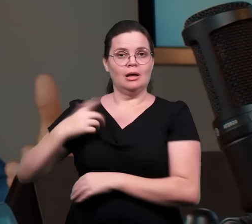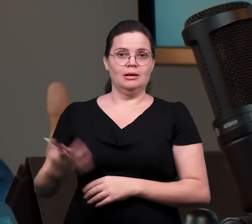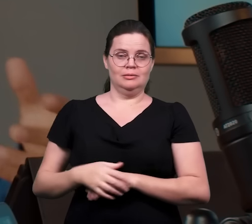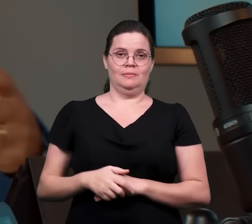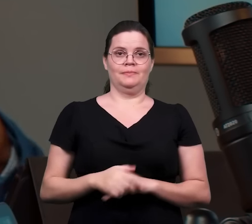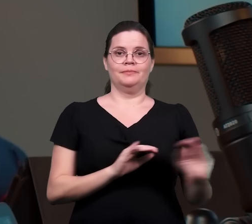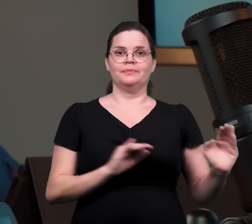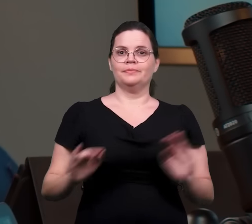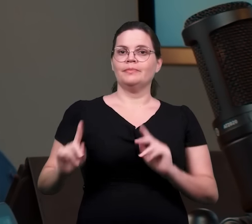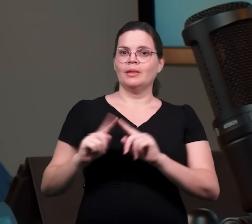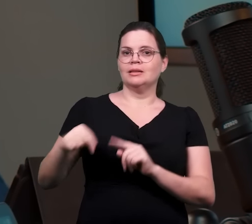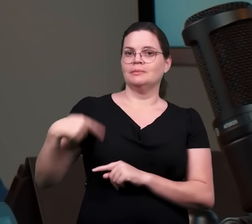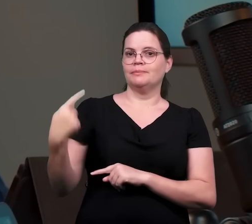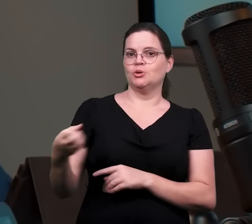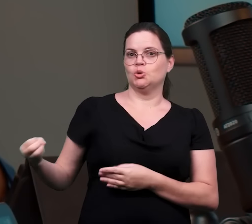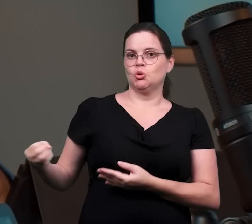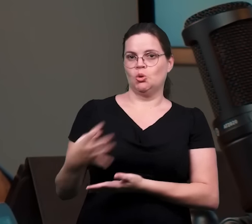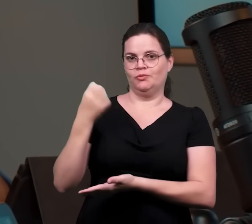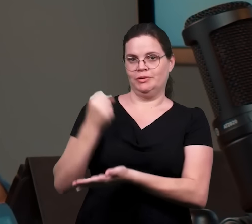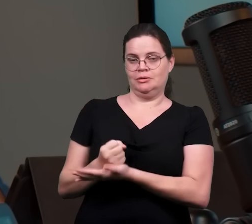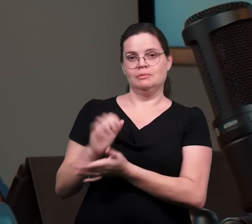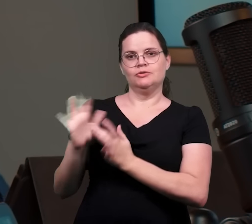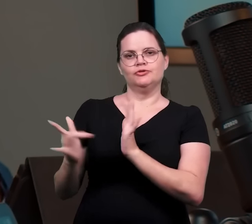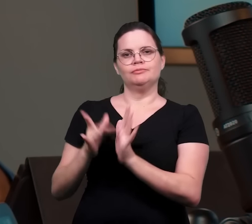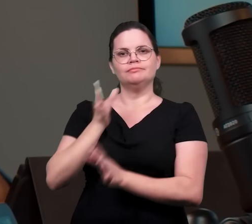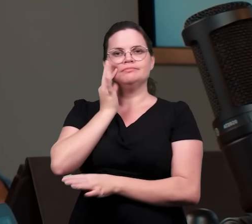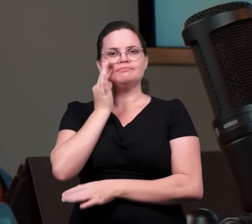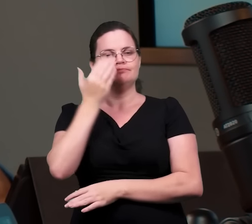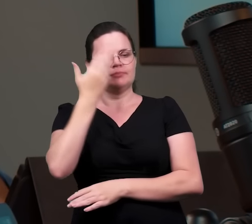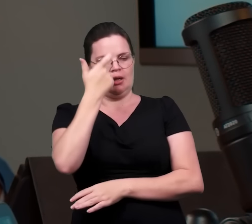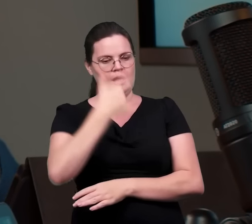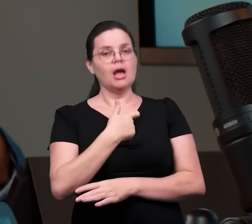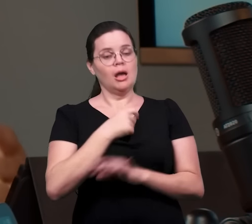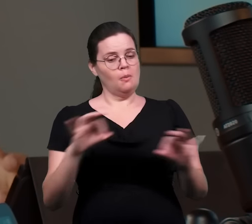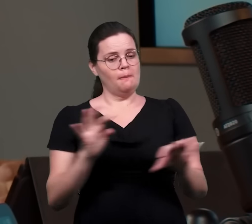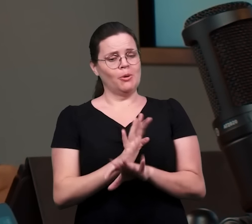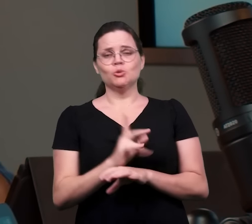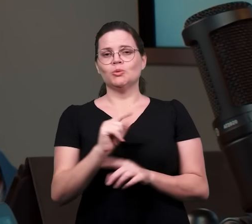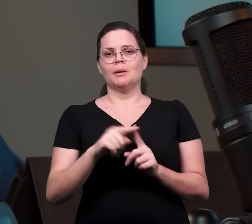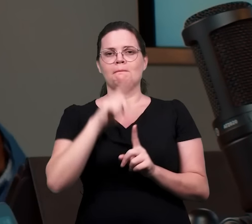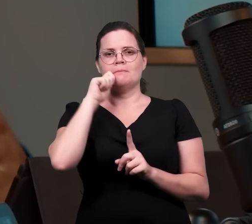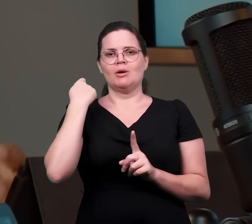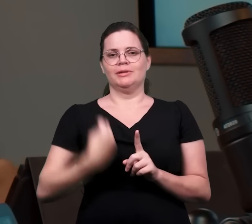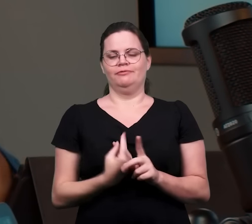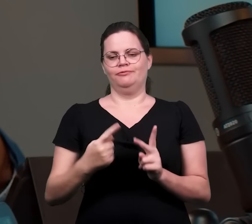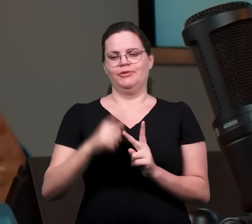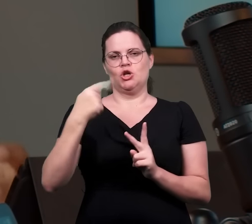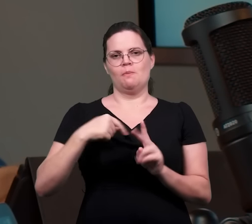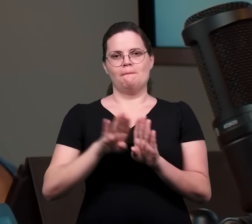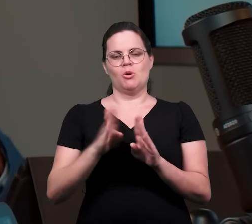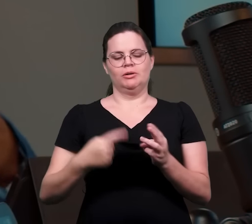E lá no Novo Testamento, nós vemos Jesus, ele mesmo dizendo, eu sou o pão da vida, eu sou a água da vida, eu